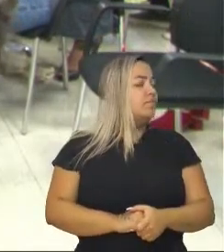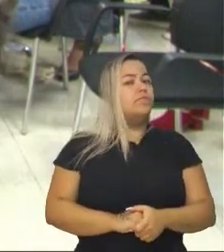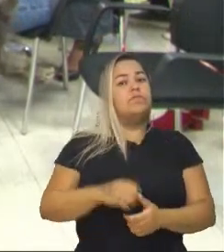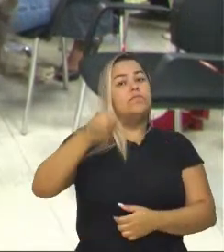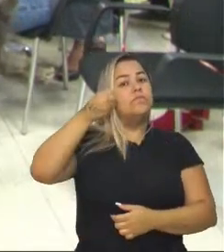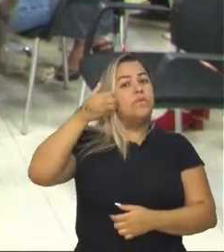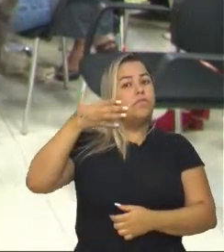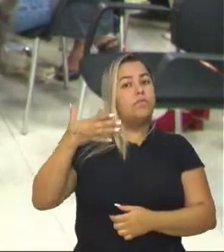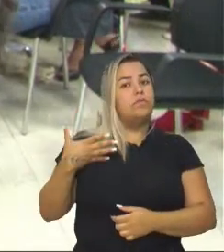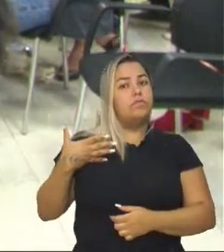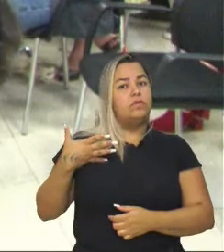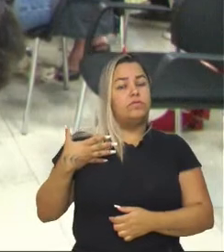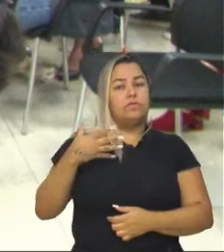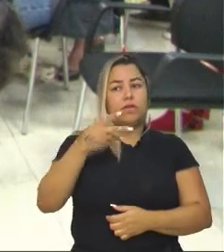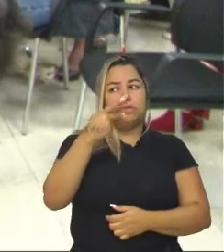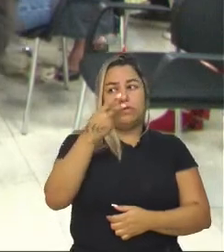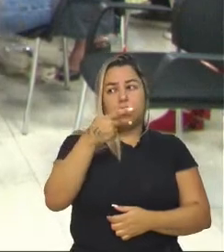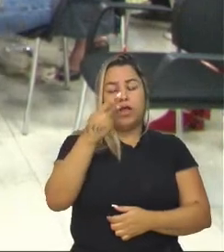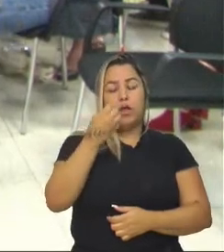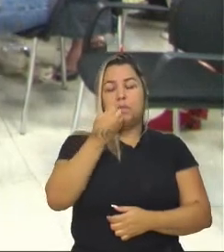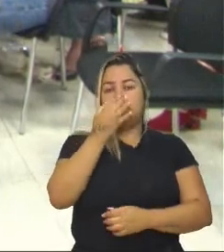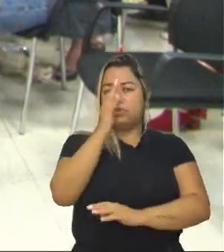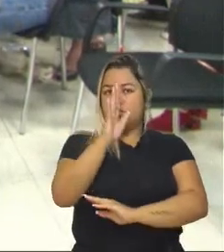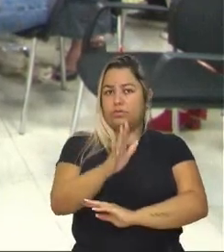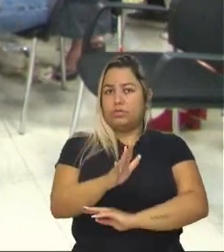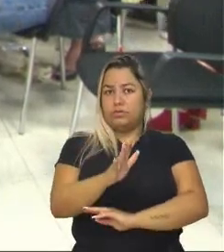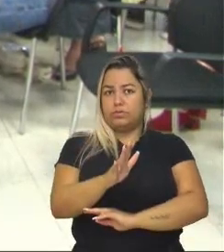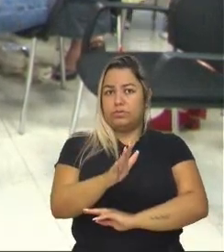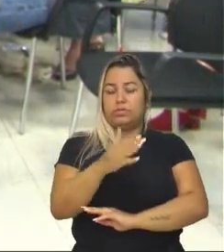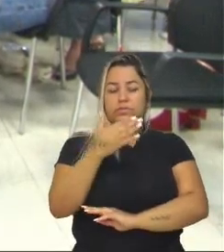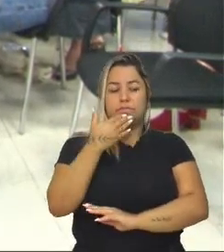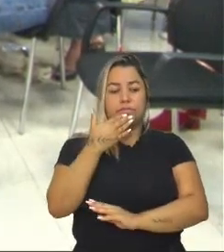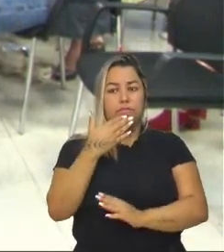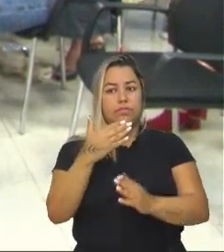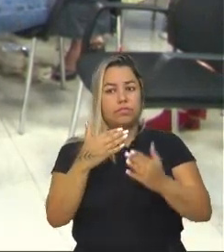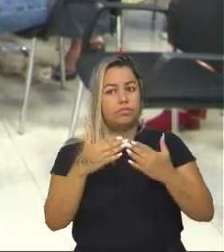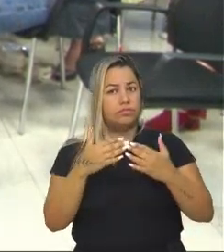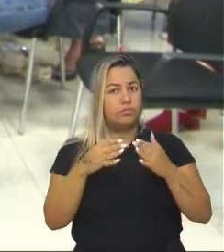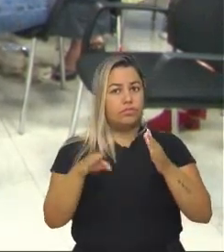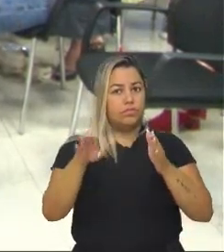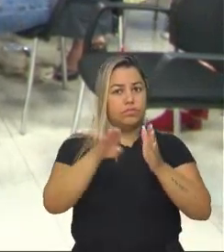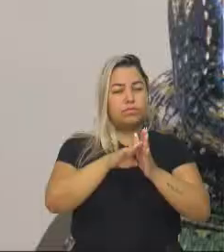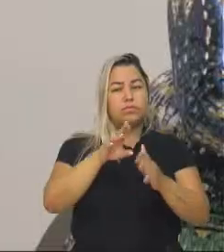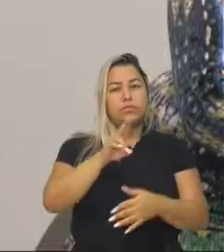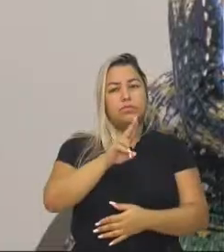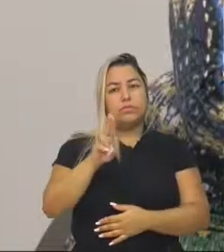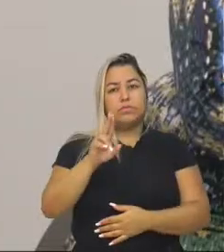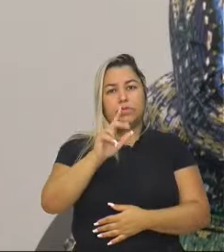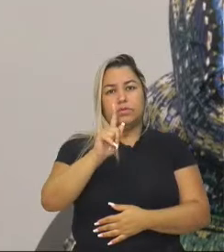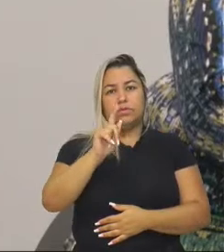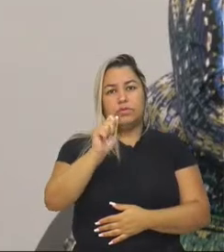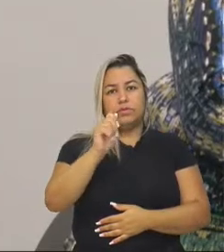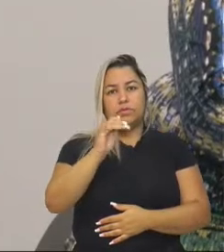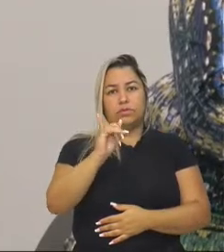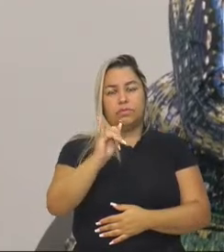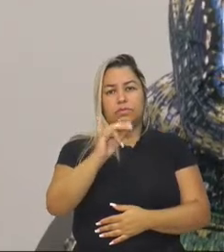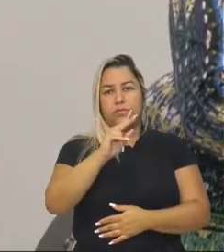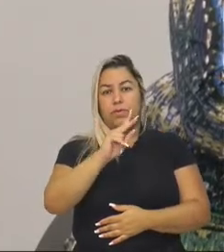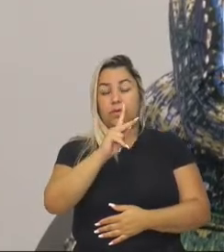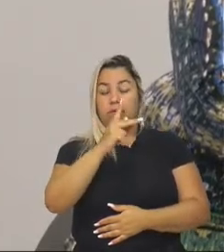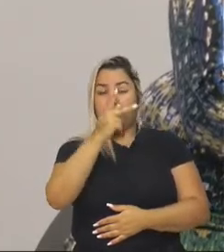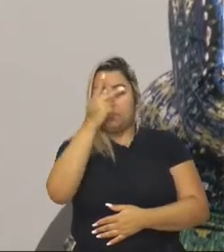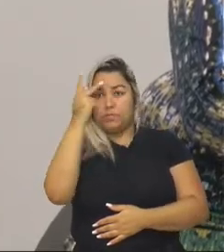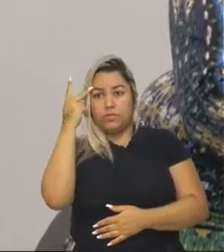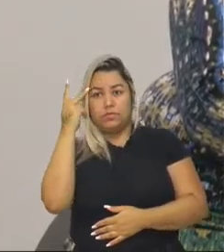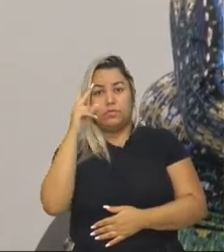autodescrição breve. Tá. Boa tarde, gente. Licença para chegar aqui. Né? Eu me chamo Gabi. Eu sou uma pessoa não binária.